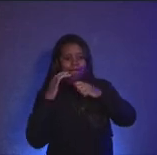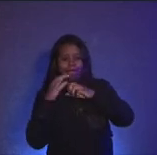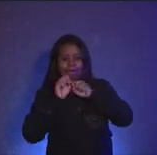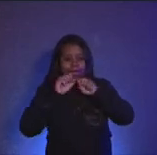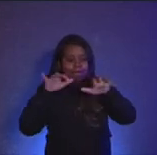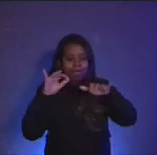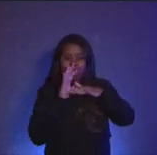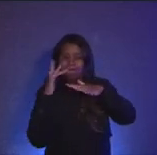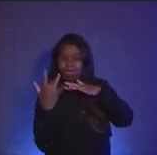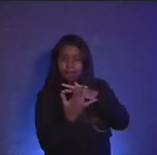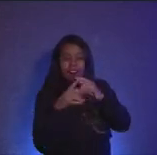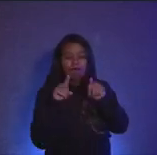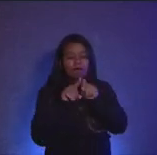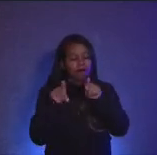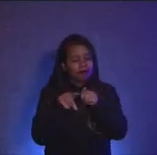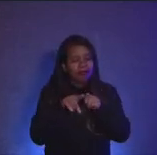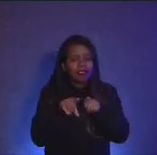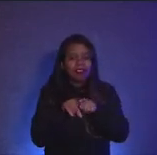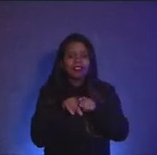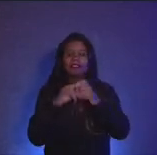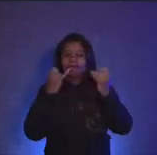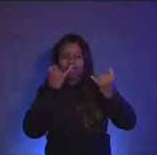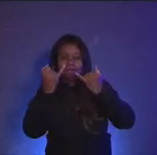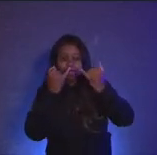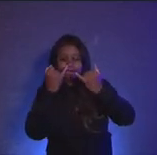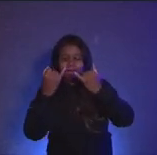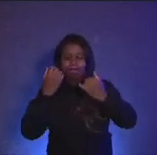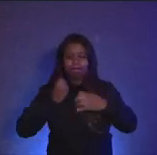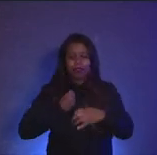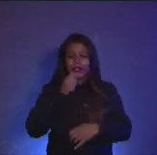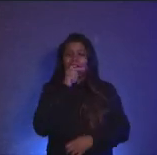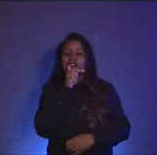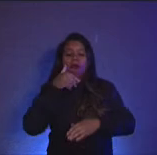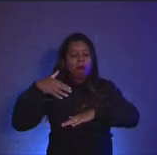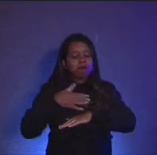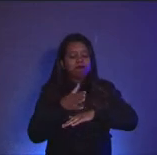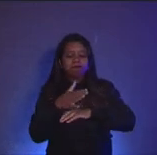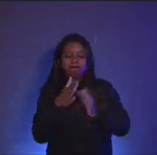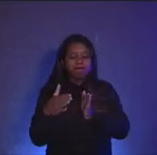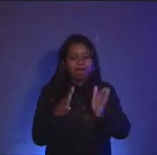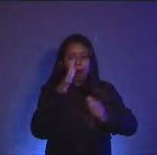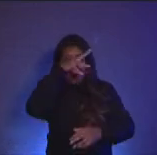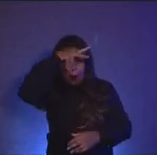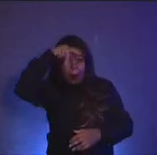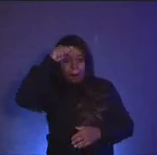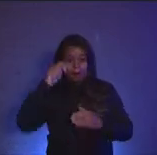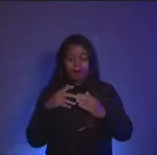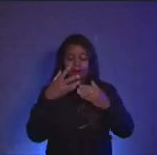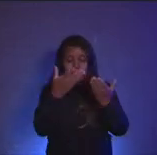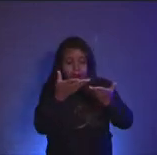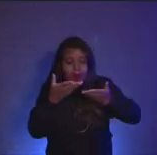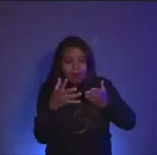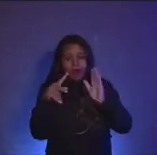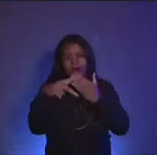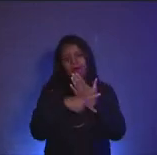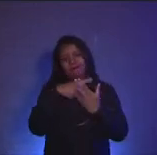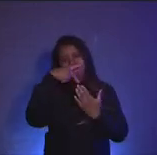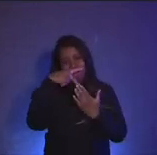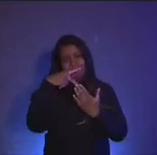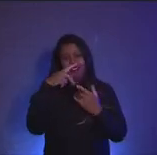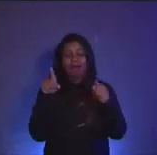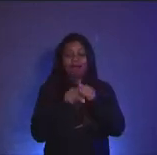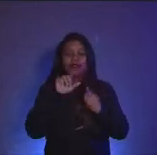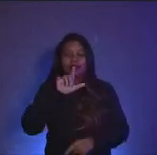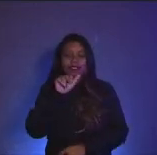criador também do Índice de Impacto nas Águas da Amazônia, que me chamou pro projeto. Também a